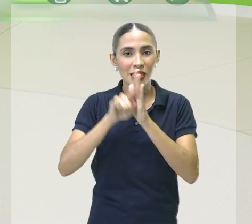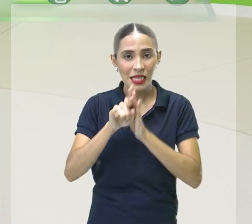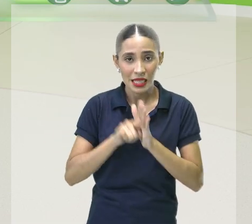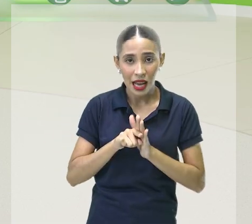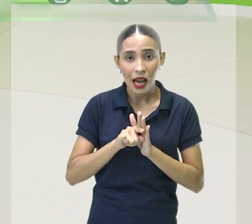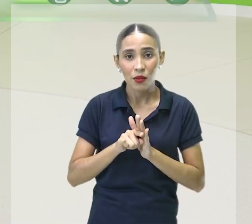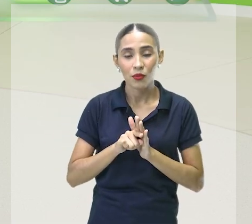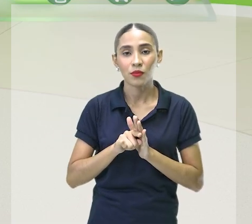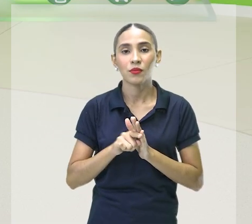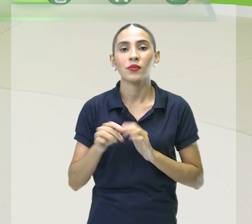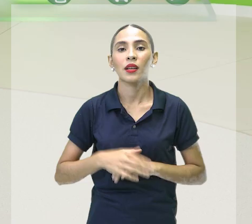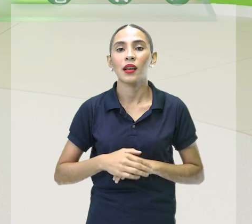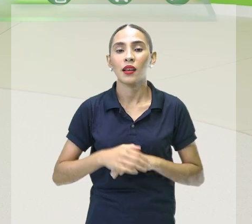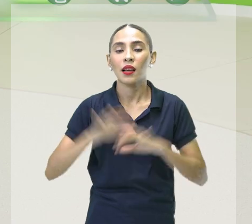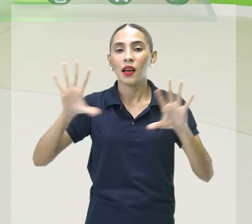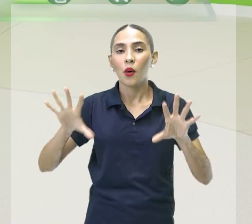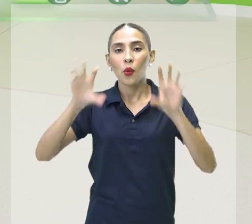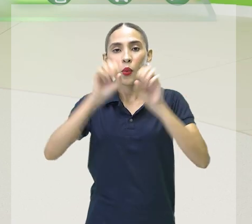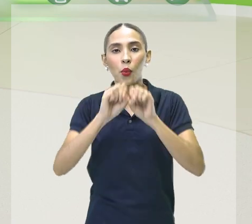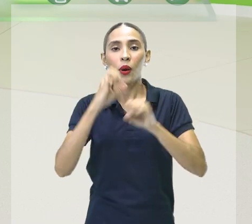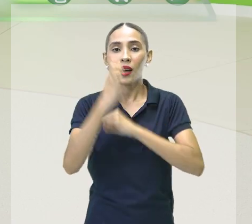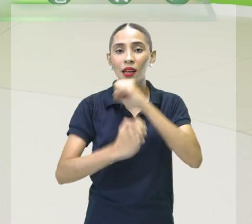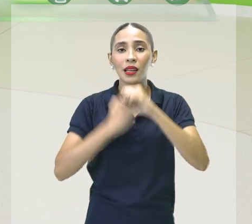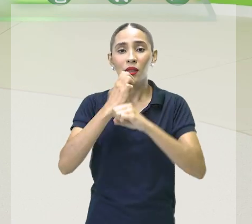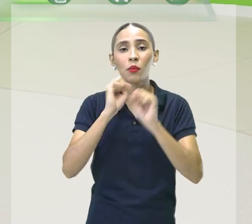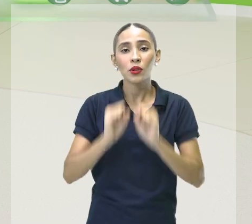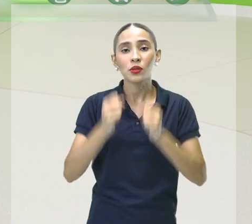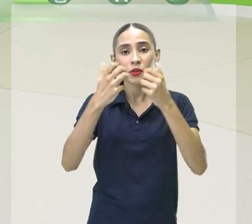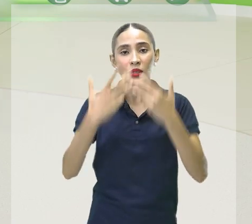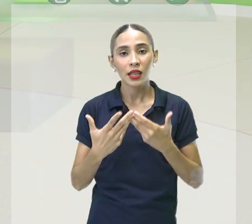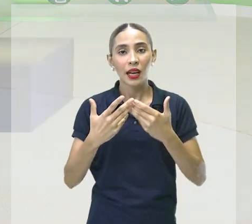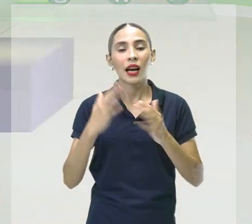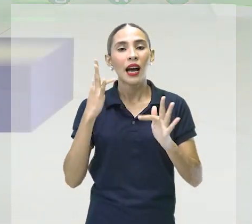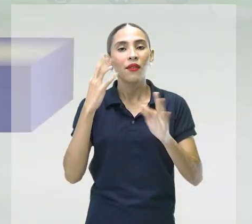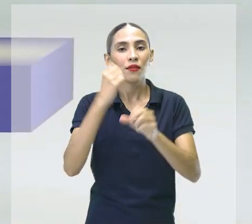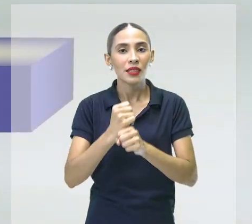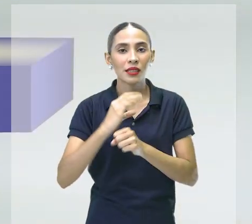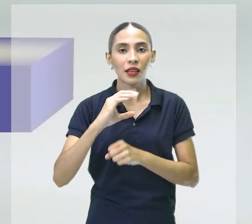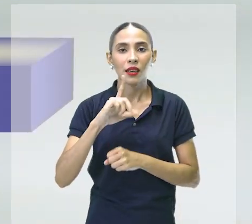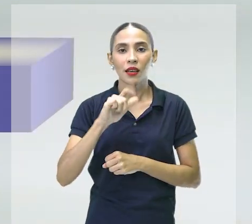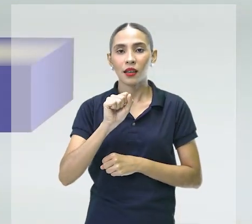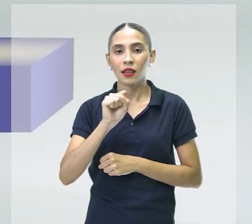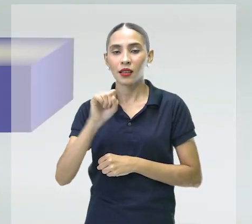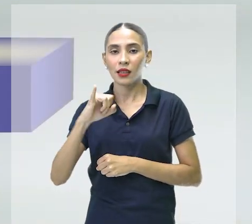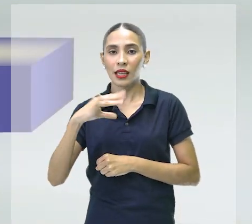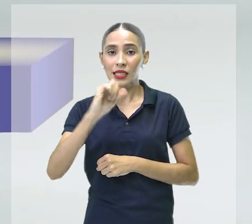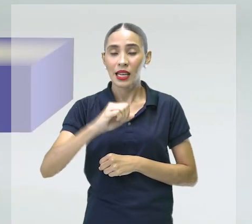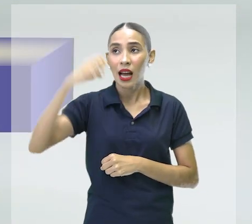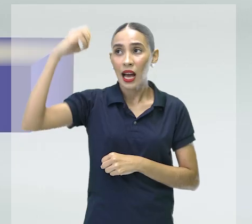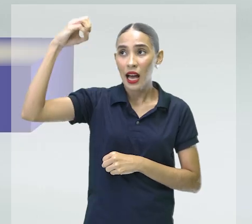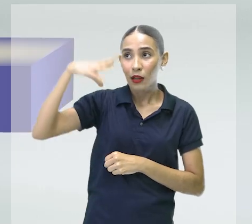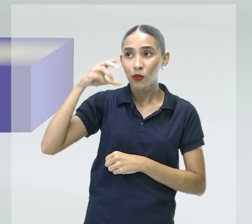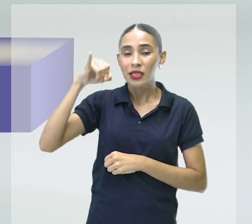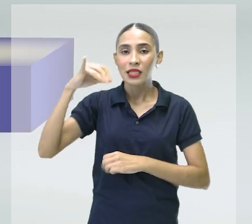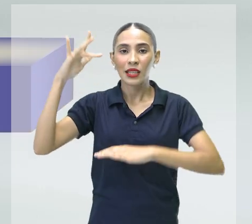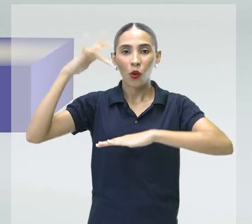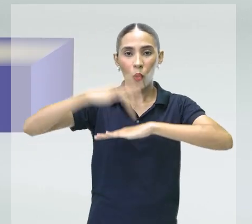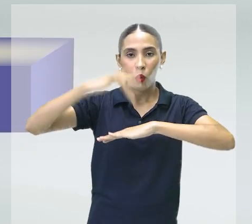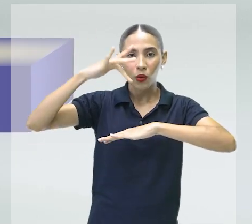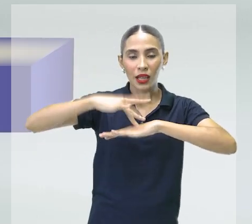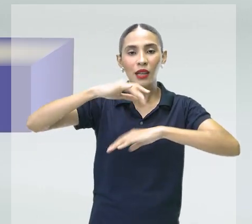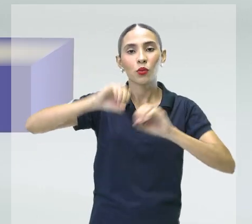A ejeção de elétrons podia ser explicada pela física clássica, que considera a luz incidente como